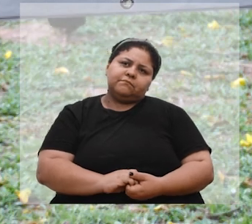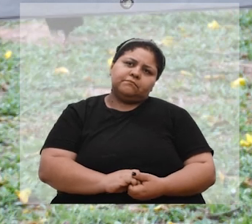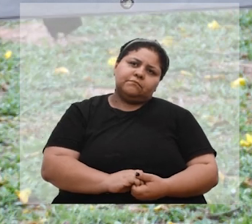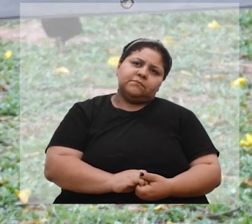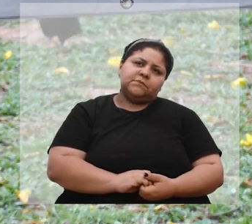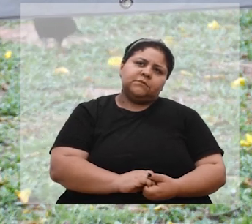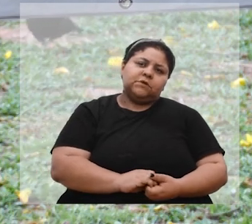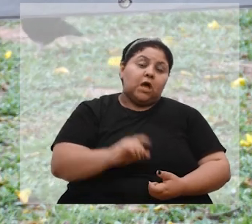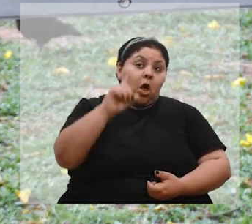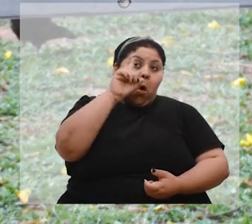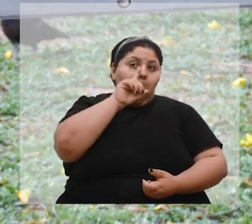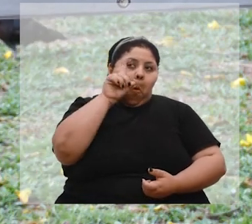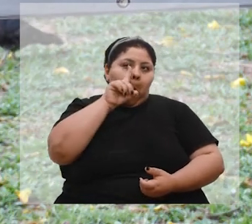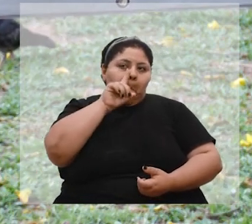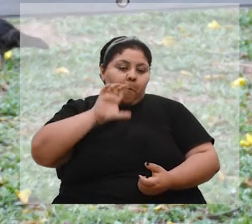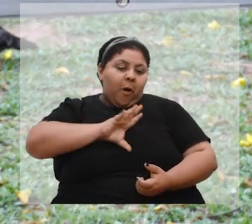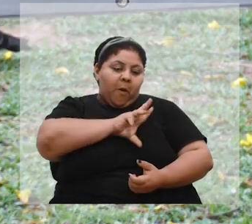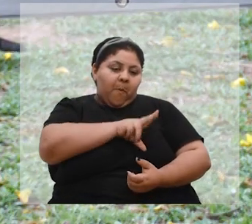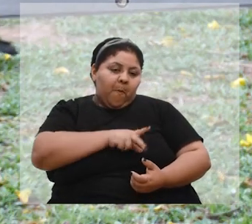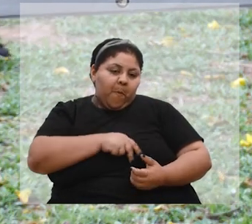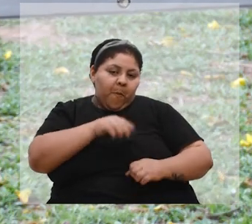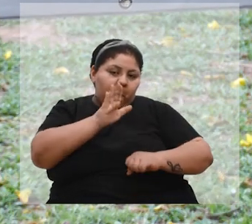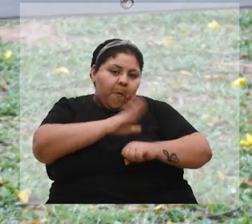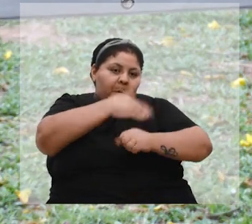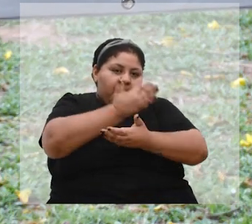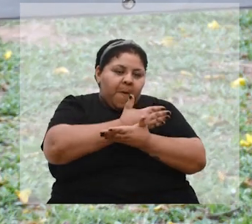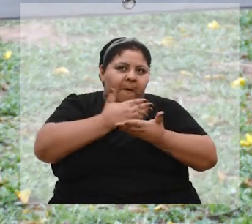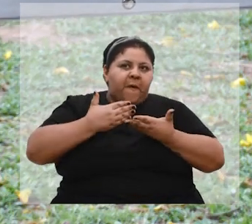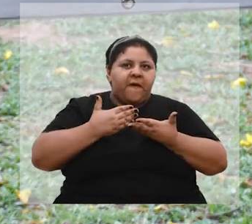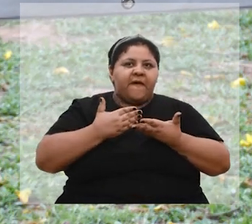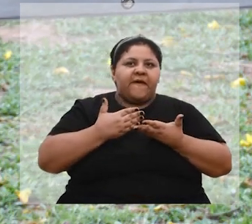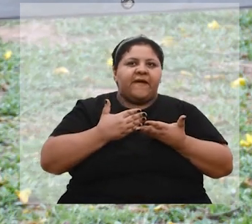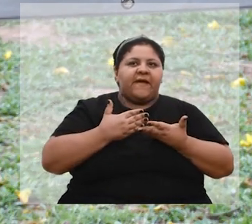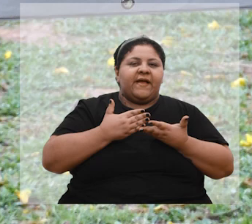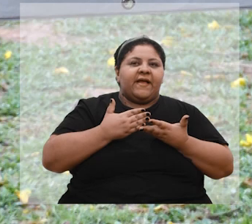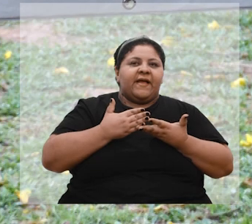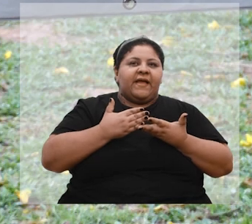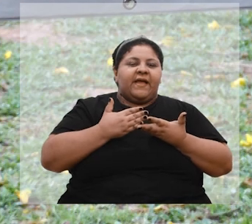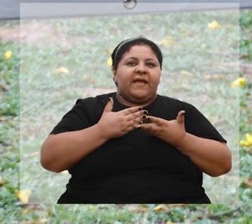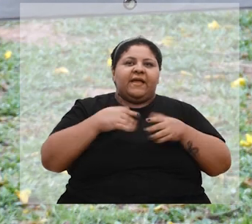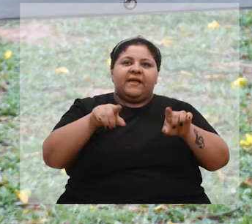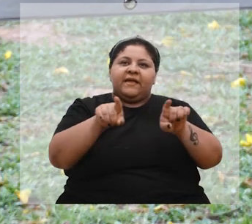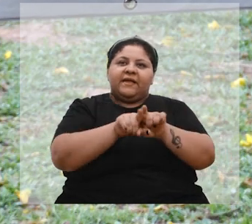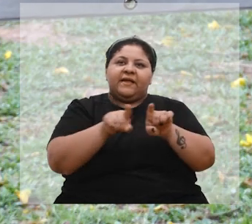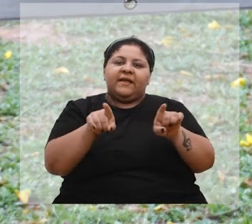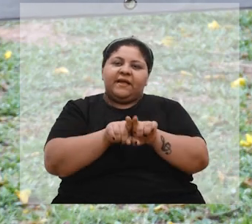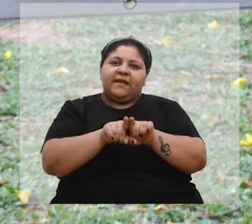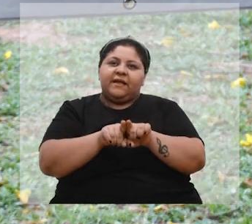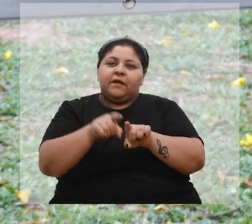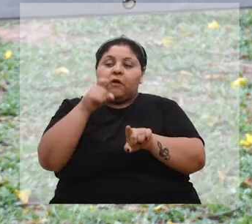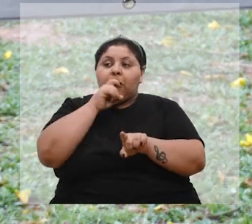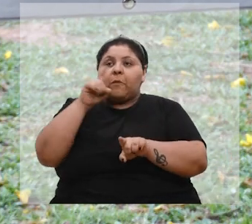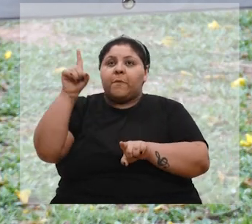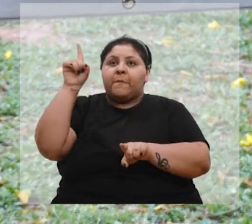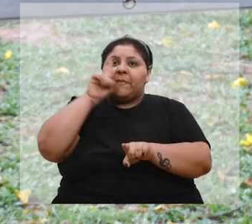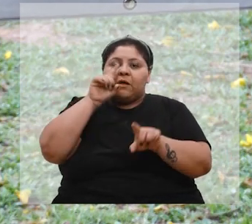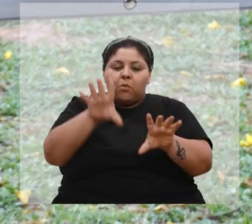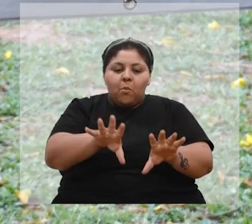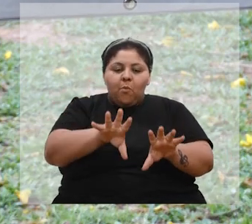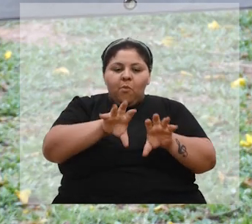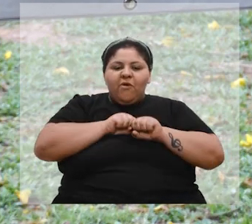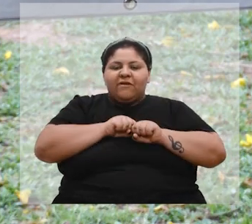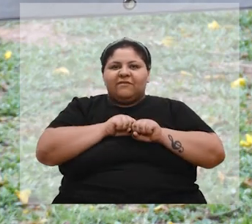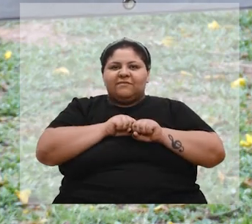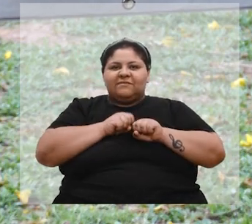um amor mais primitivo, mas os nossos pais, eles demoram muito na gente. Eles ficam na gente